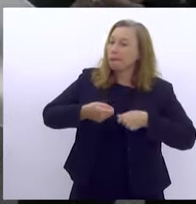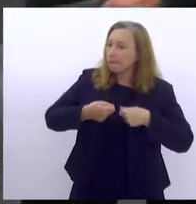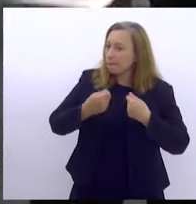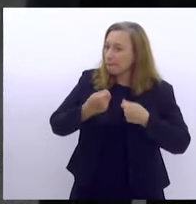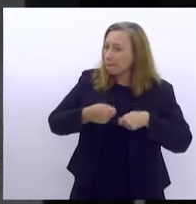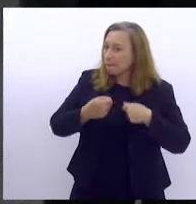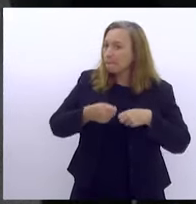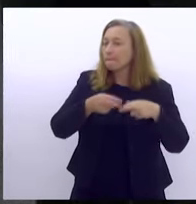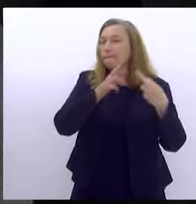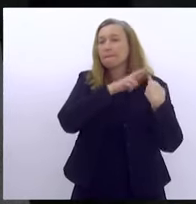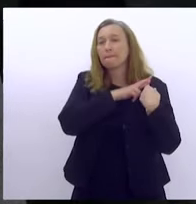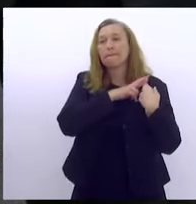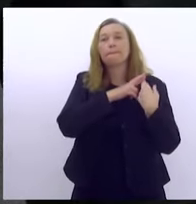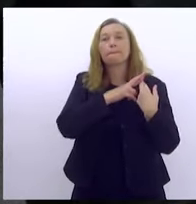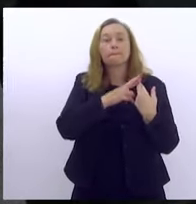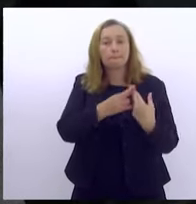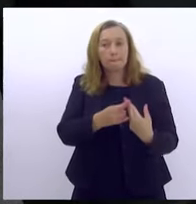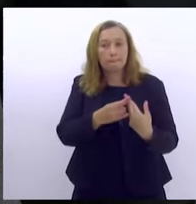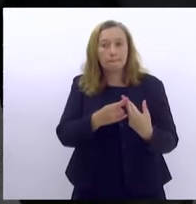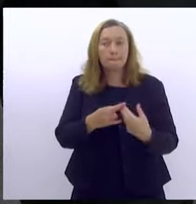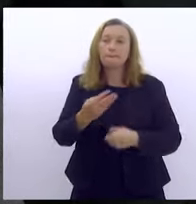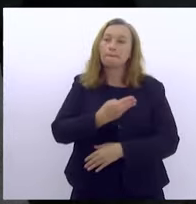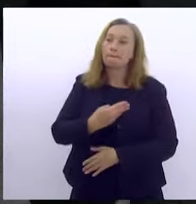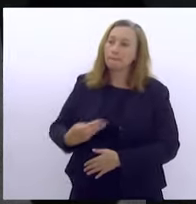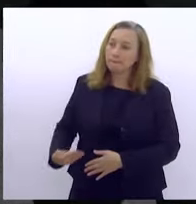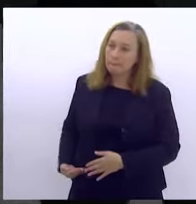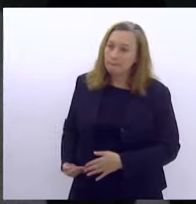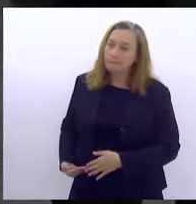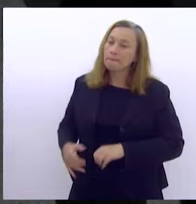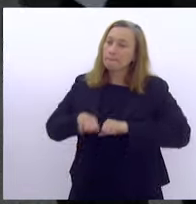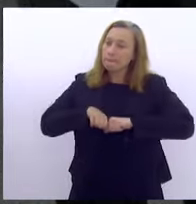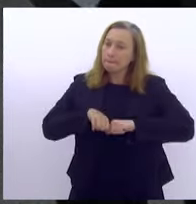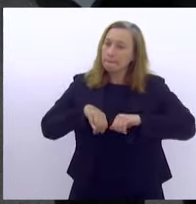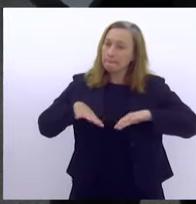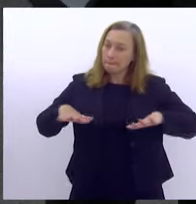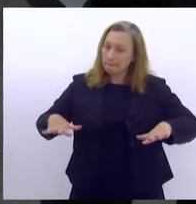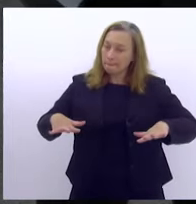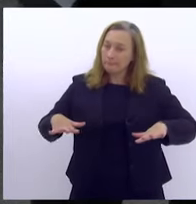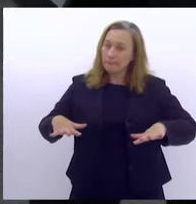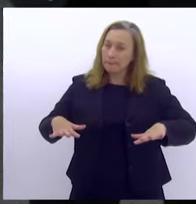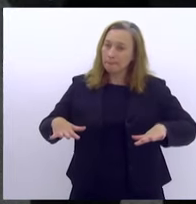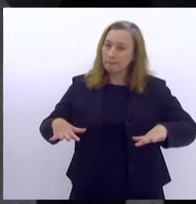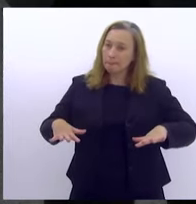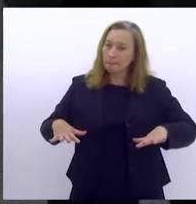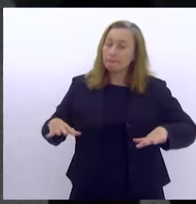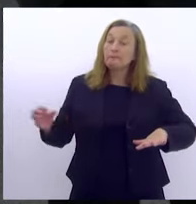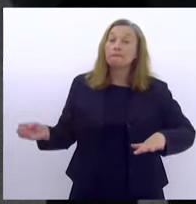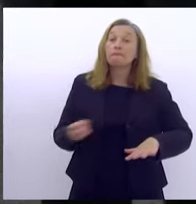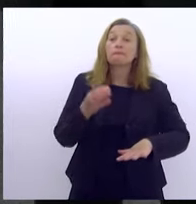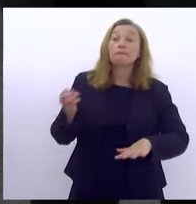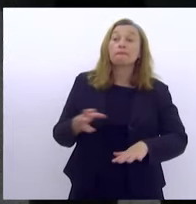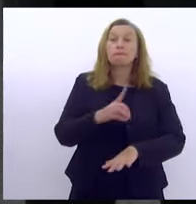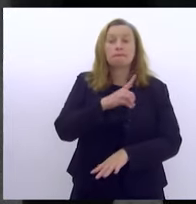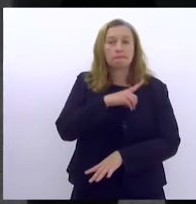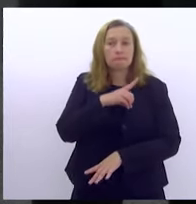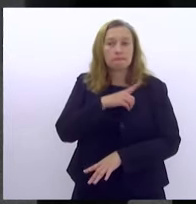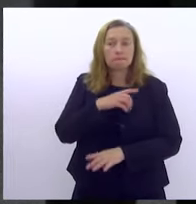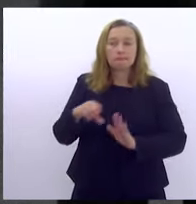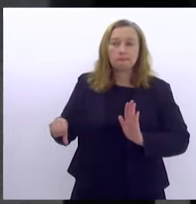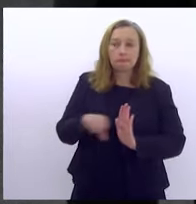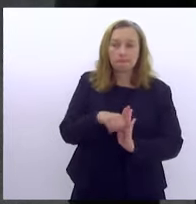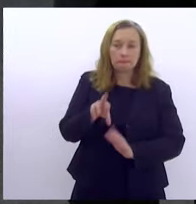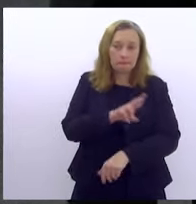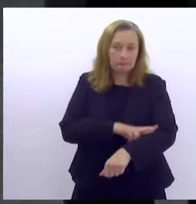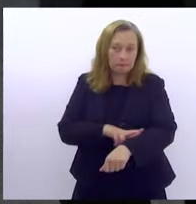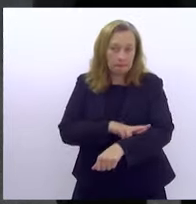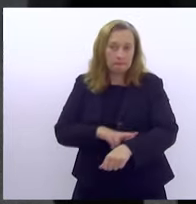a responsabilidade do governador de ampliar as novas delegacias de crimes raciais e